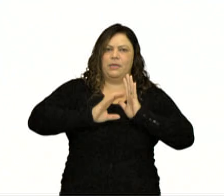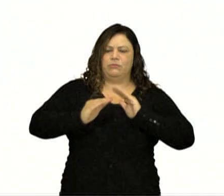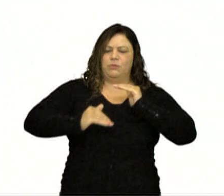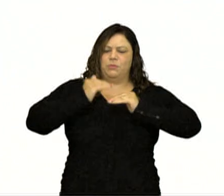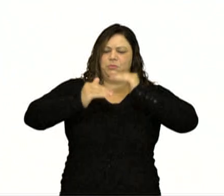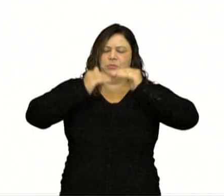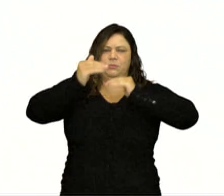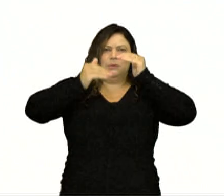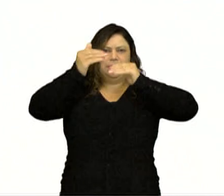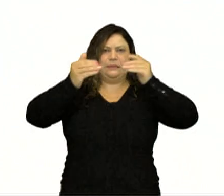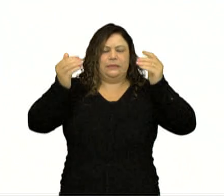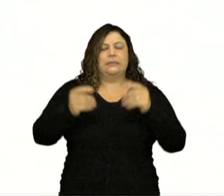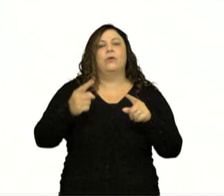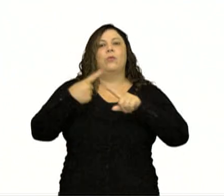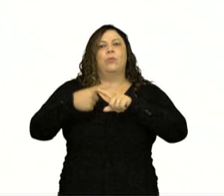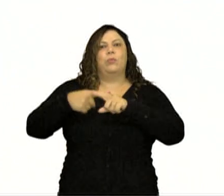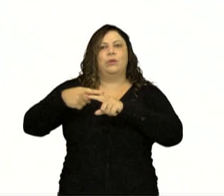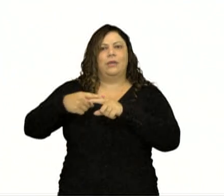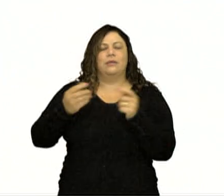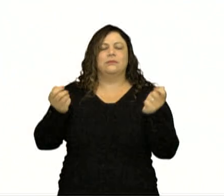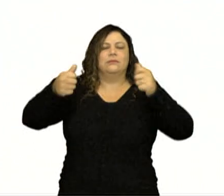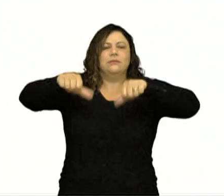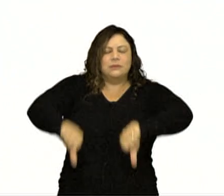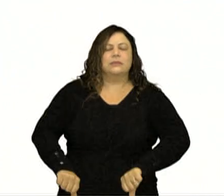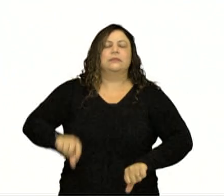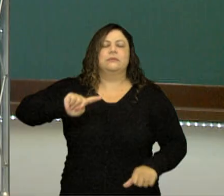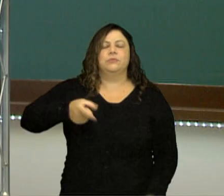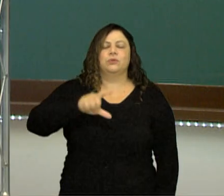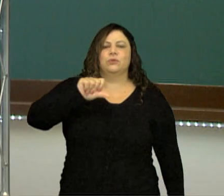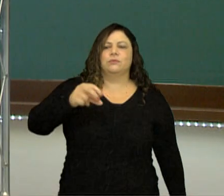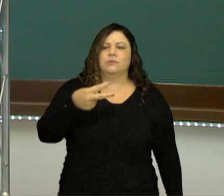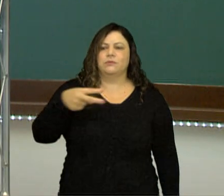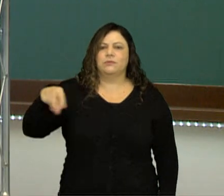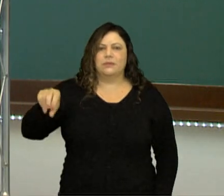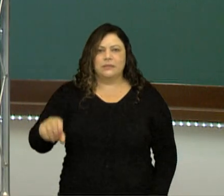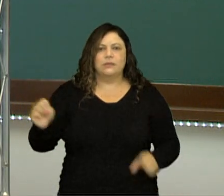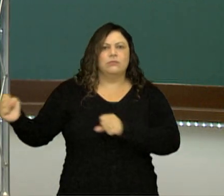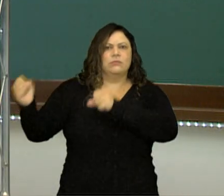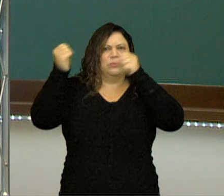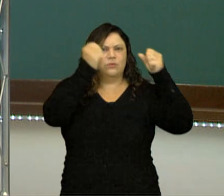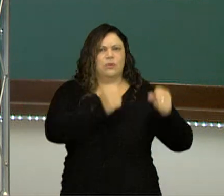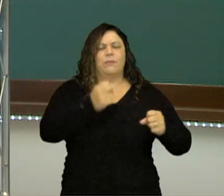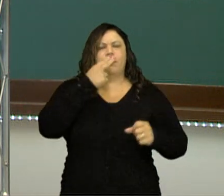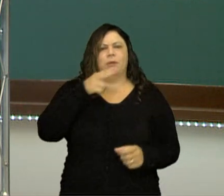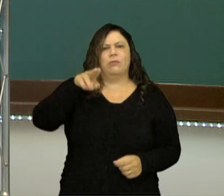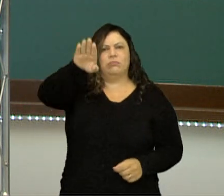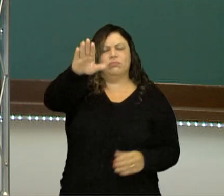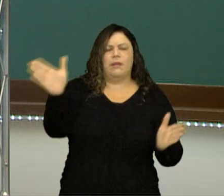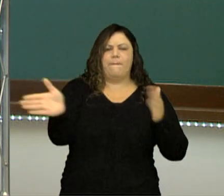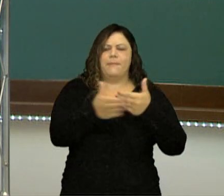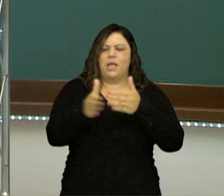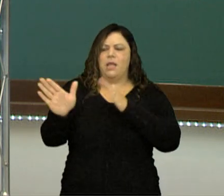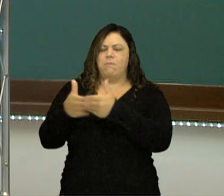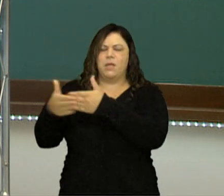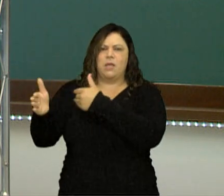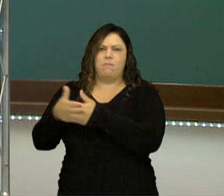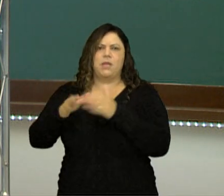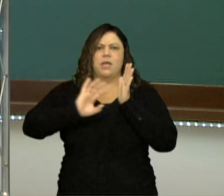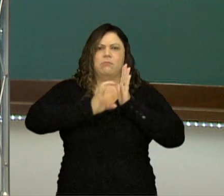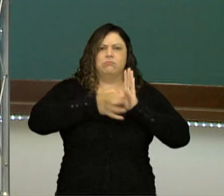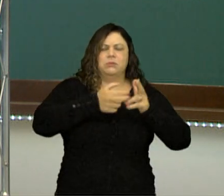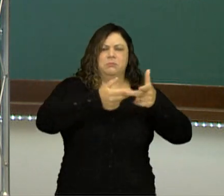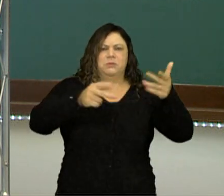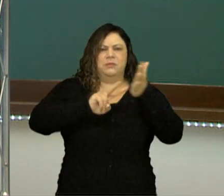os efeitos da crise de 1929. E no poder, Hitler fechou sindicatos, jornais e partidos